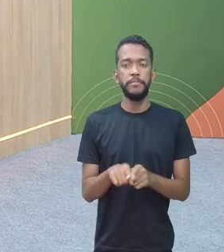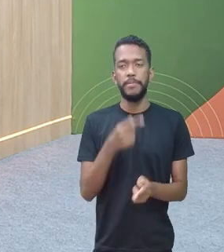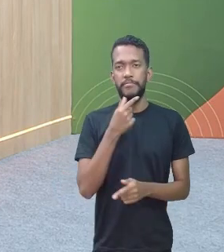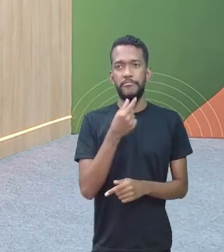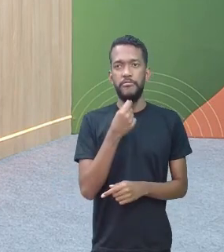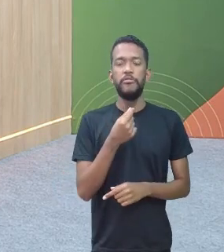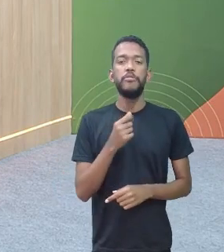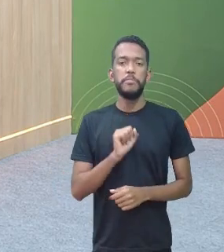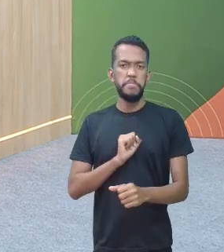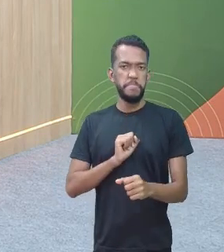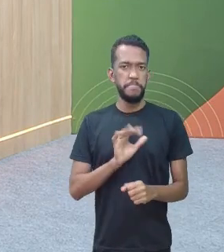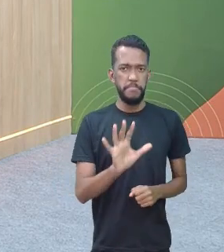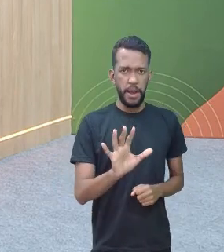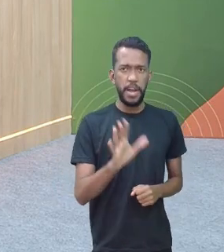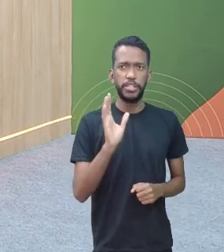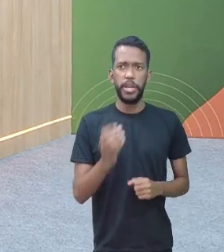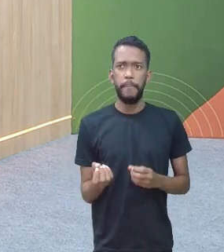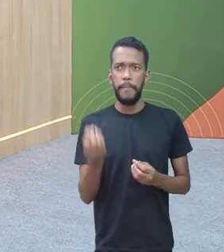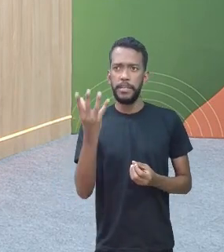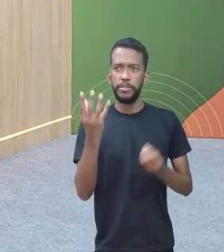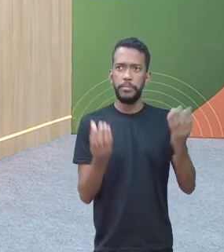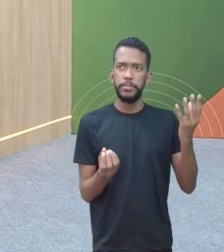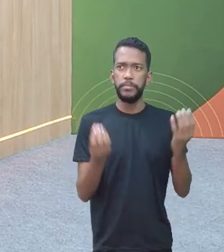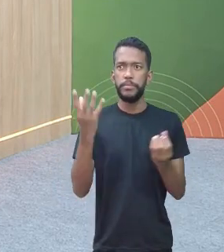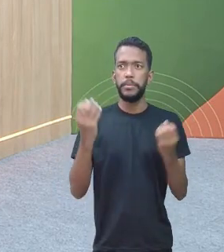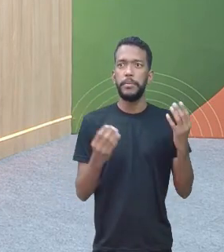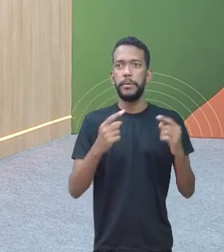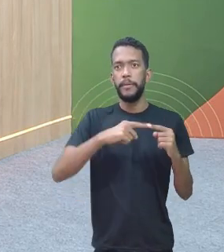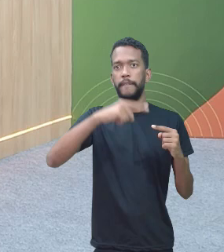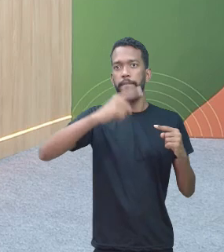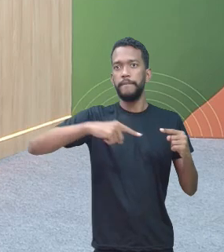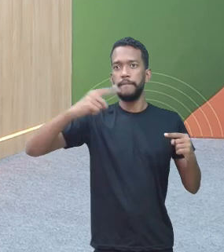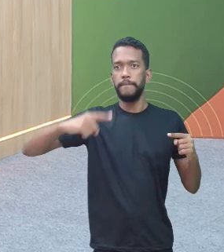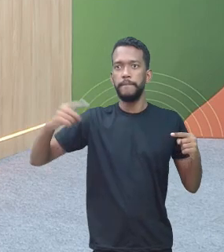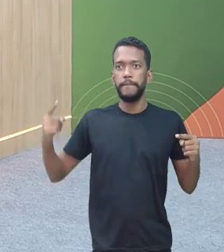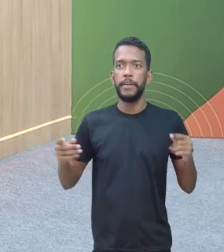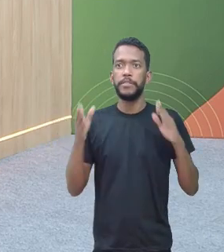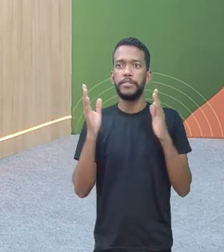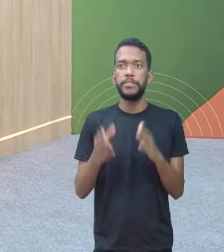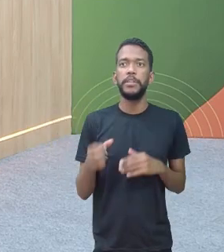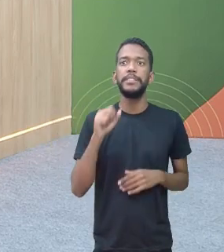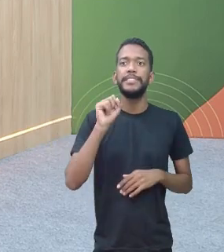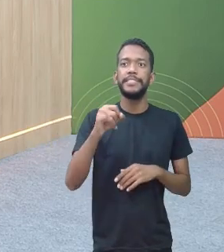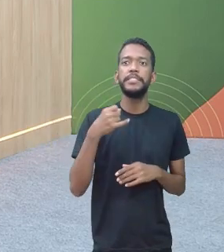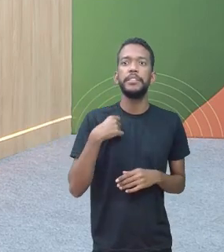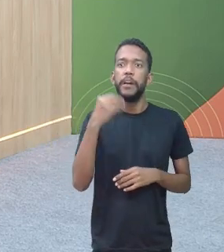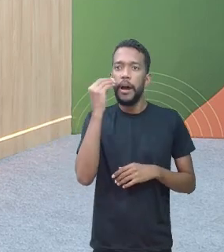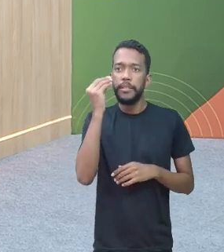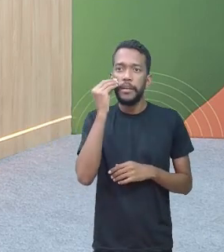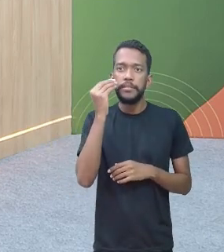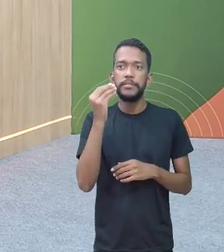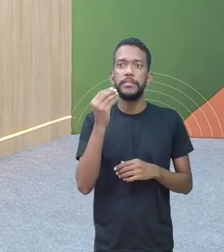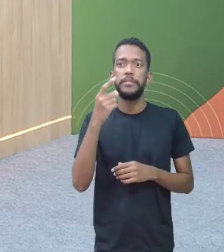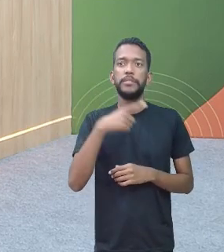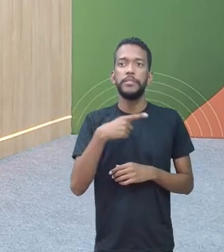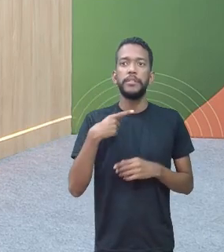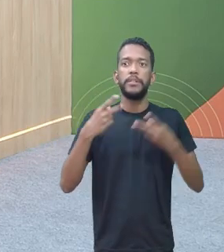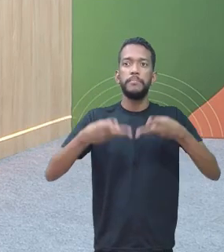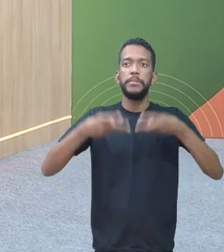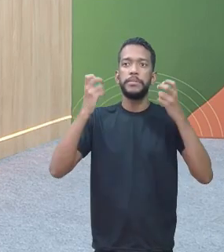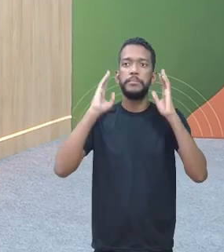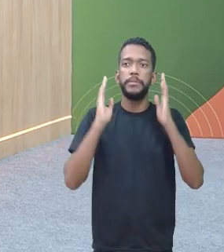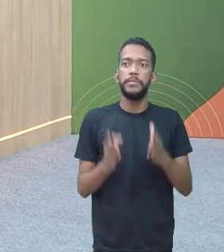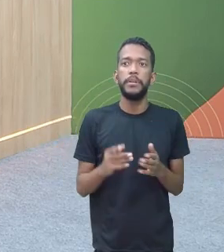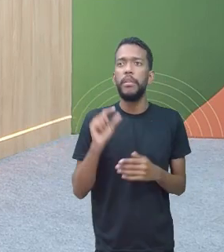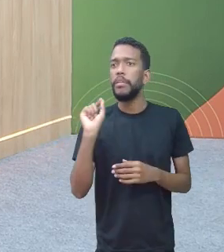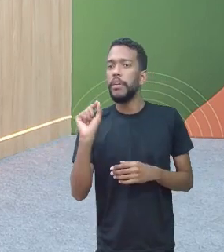por exemplo. É muito legal perceber que o infográfico agora ficou bagunçado, mas se eu prestar um pouquinho de atenção, eu consigo perceber